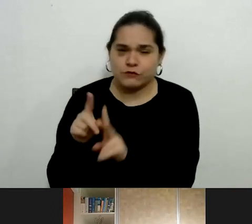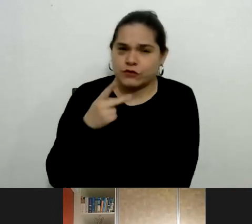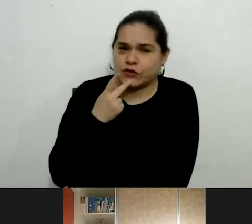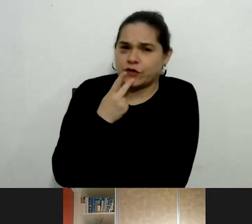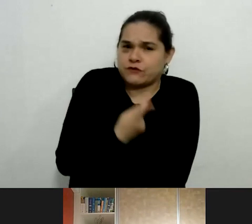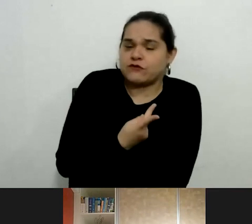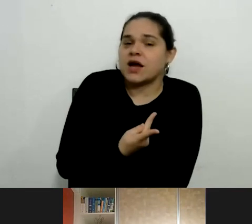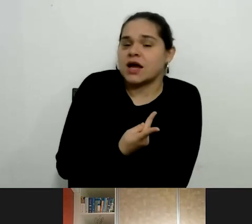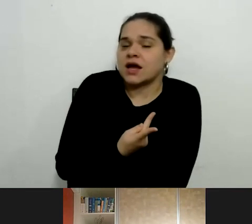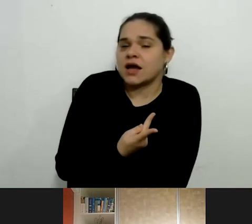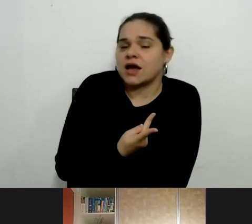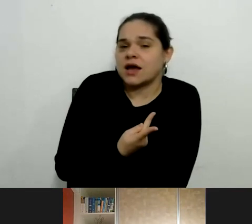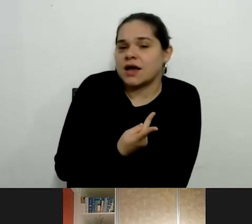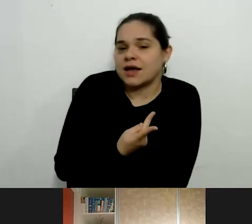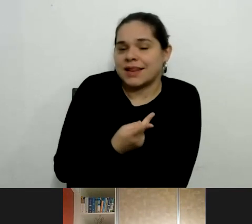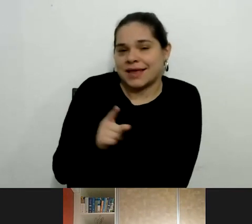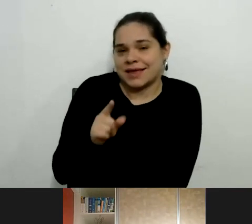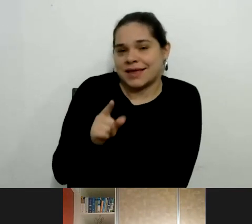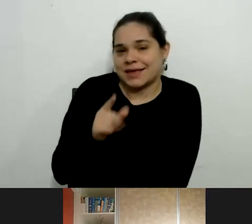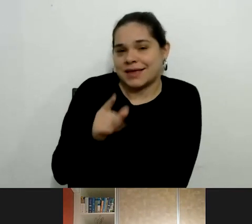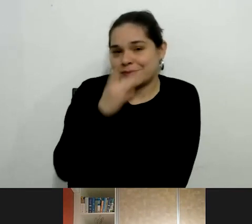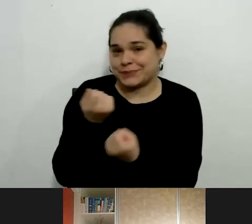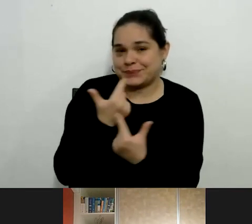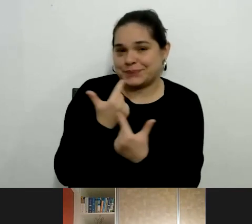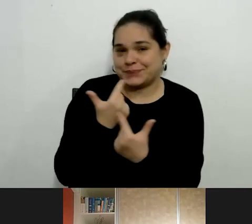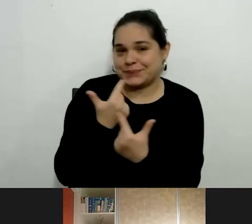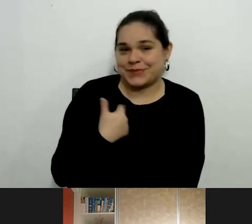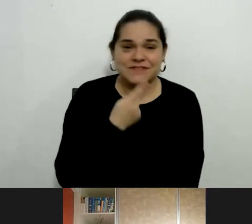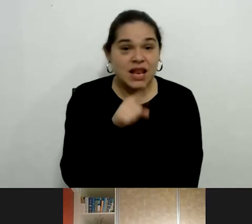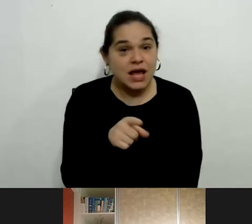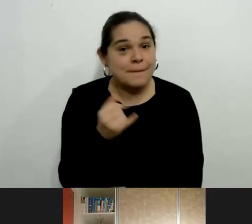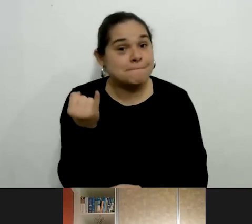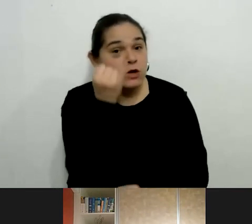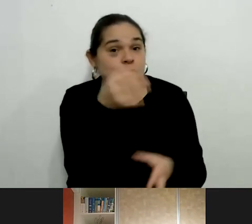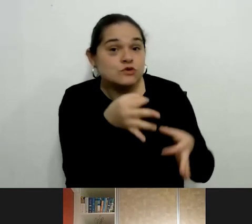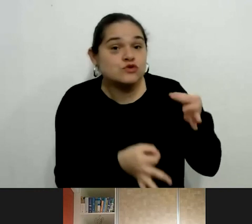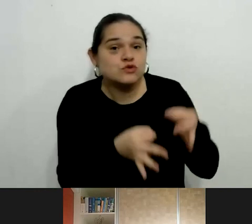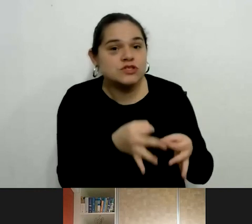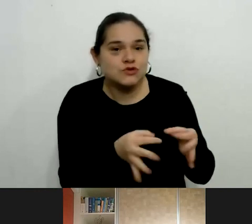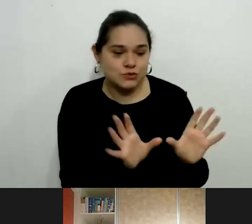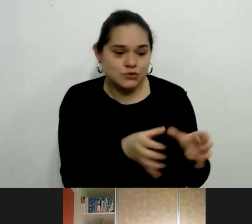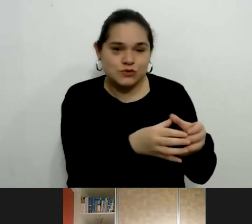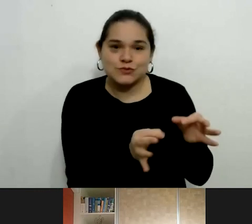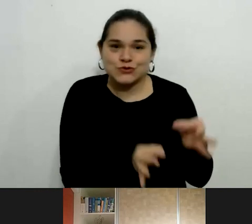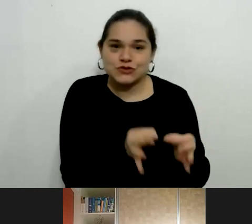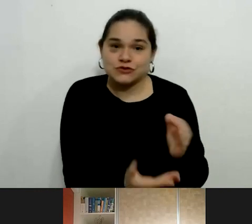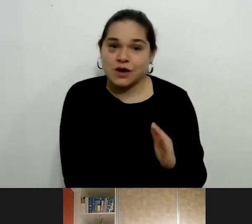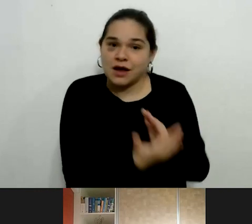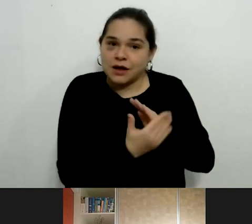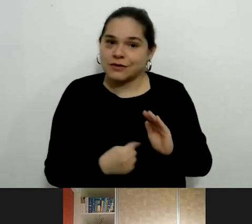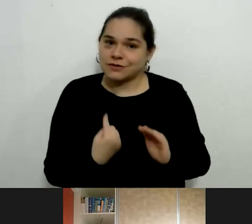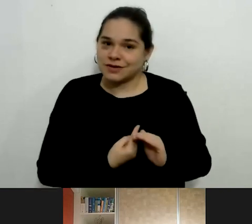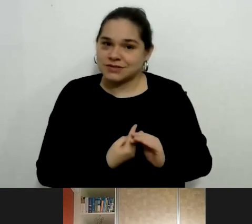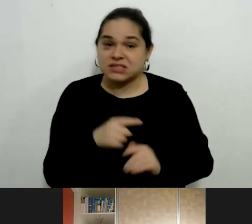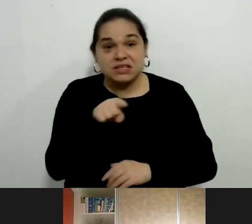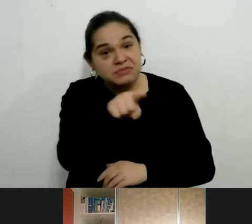lá, alguns colegas até brincaram comigo lá, eu disse assim, da importância do jurídico em ajudar a gente, né? Nessas partes aí. E vocês aí, como